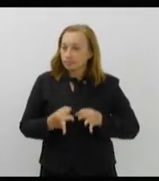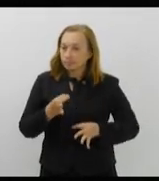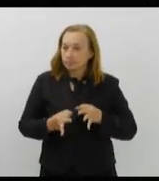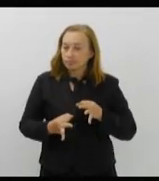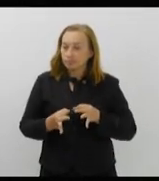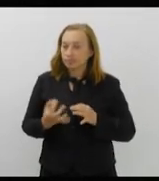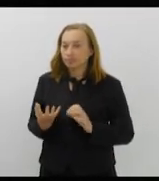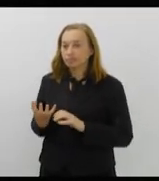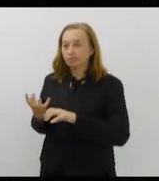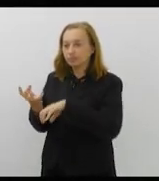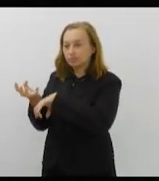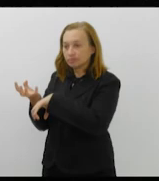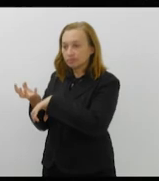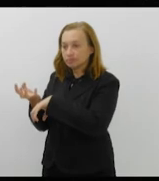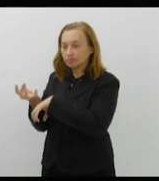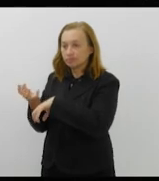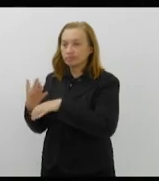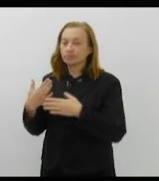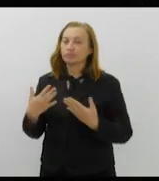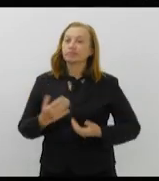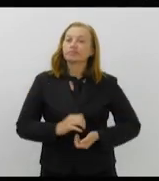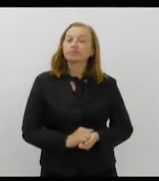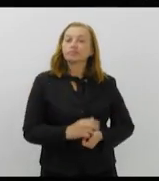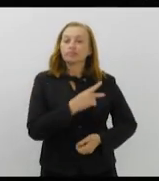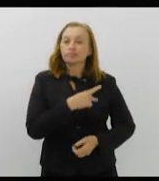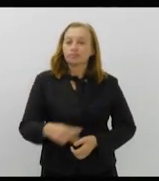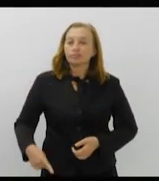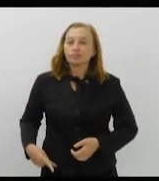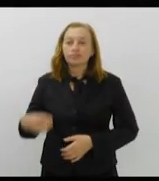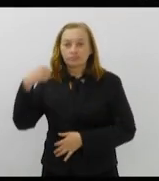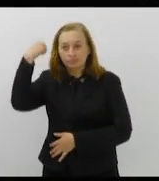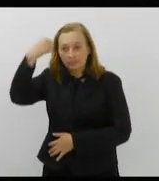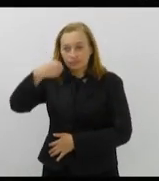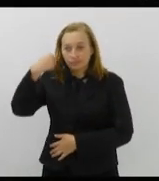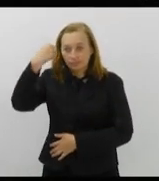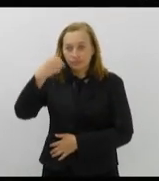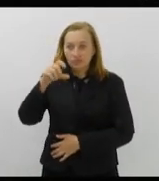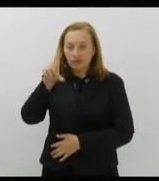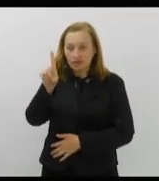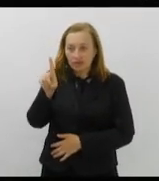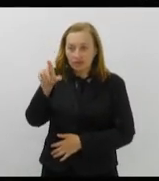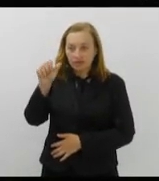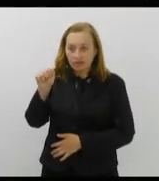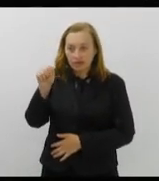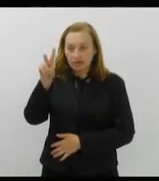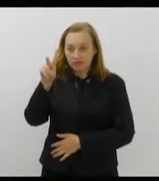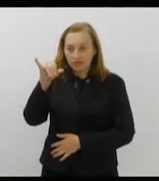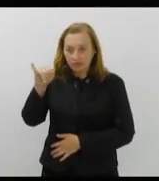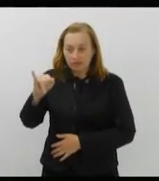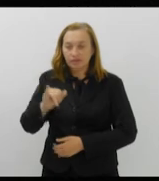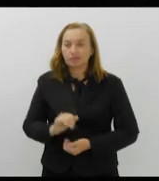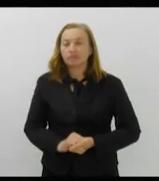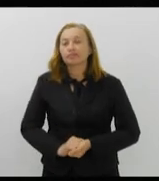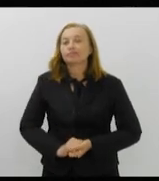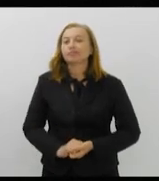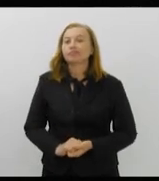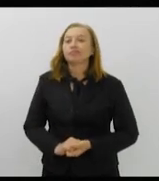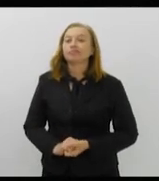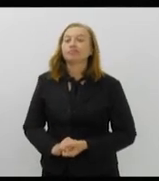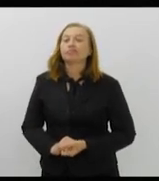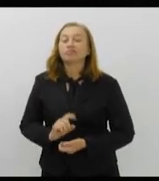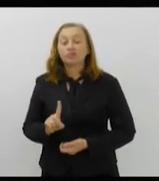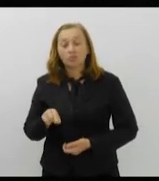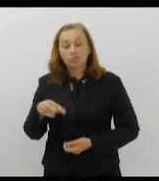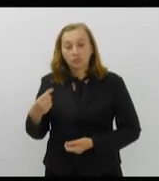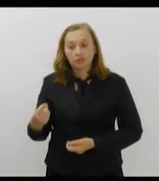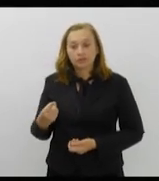Senado sobre presidência do senador Davi a columb e logo